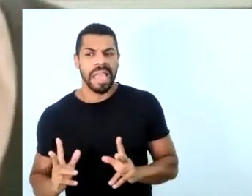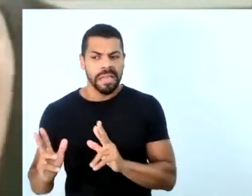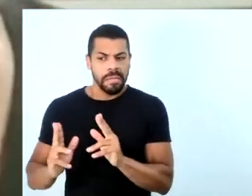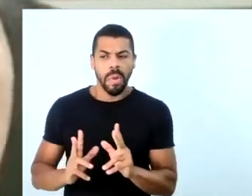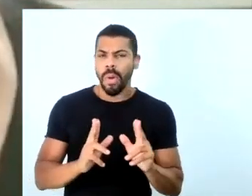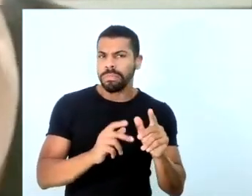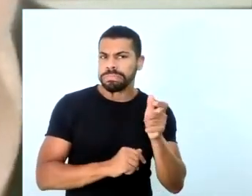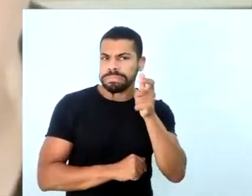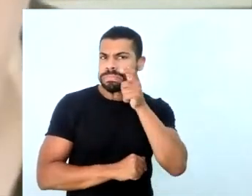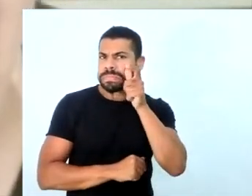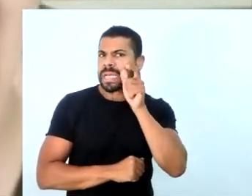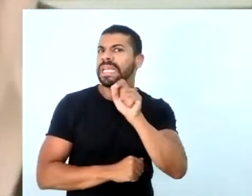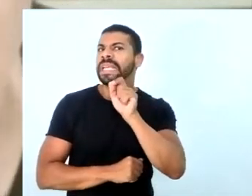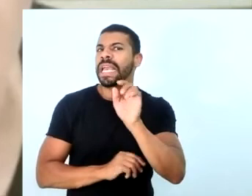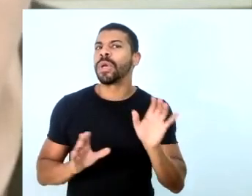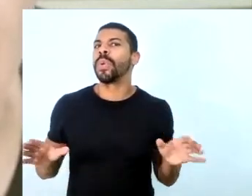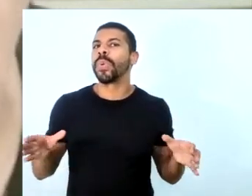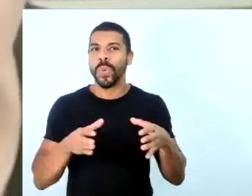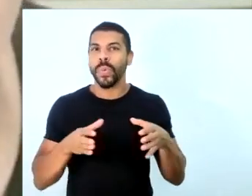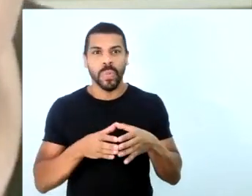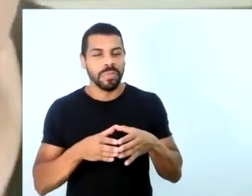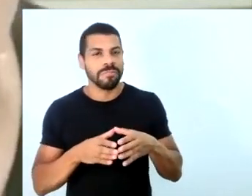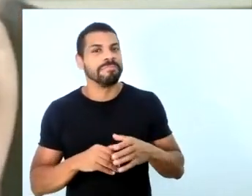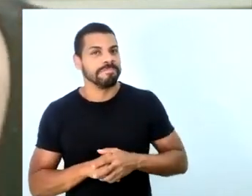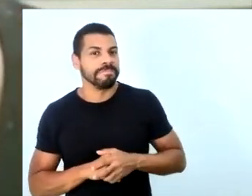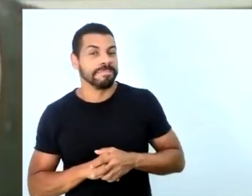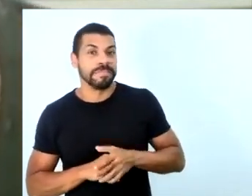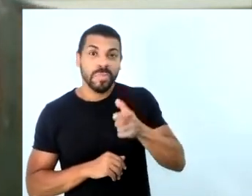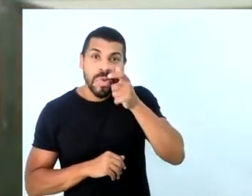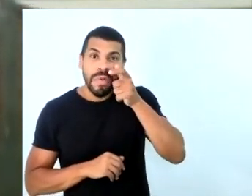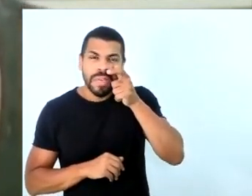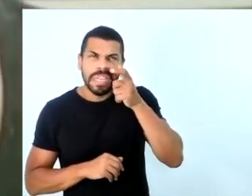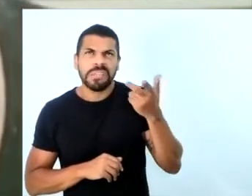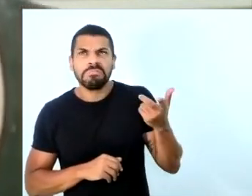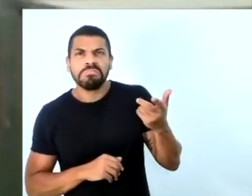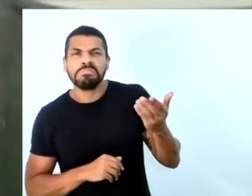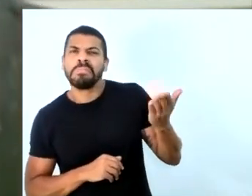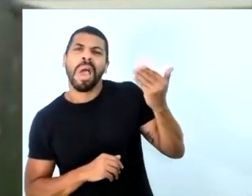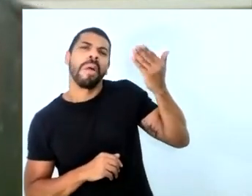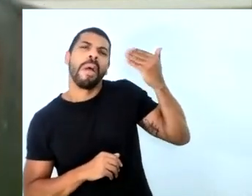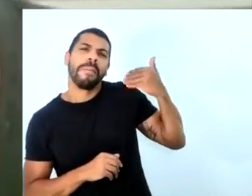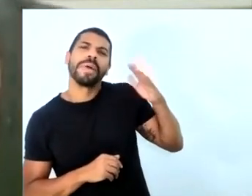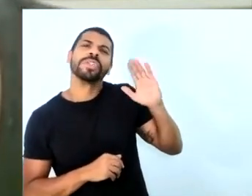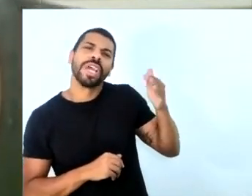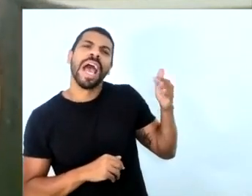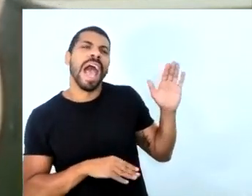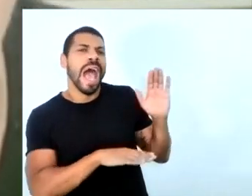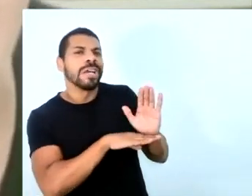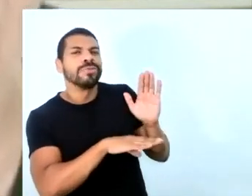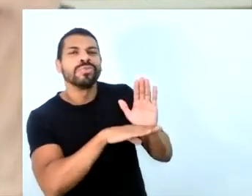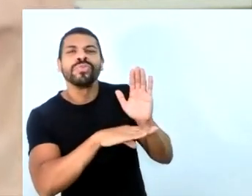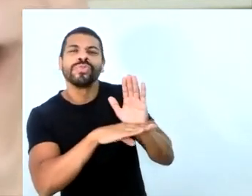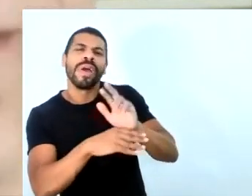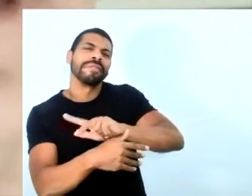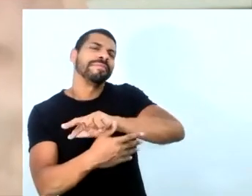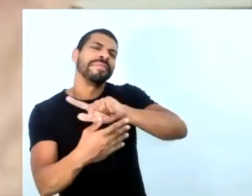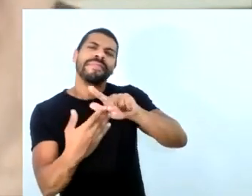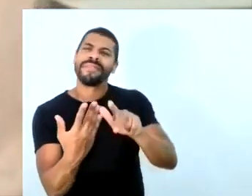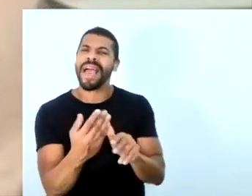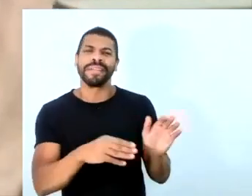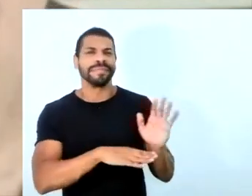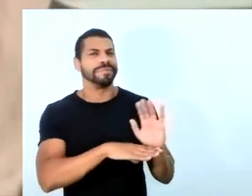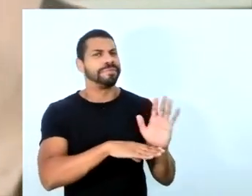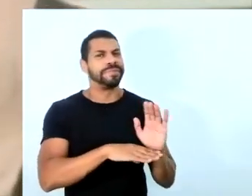vezes não abre a ficha técnica para ver esse trabalho coletivo. Foi mais recentemente que eu fui descobrir o quanto a Natália já tinha contribuído